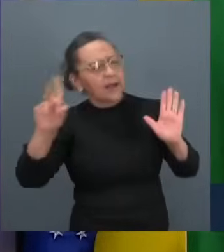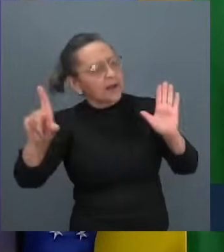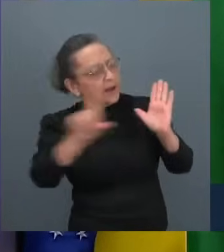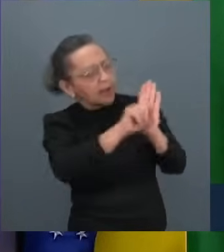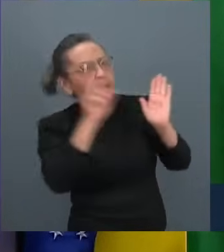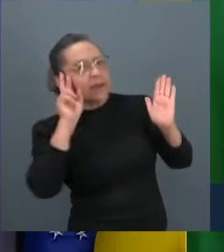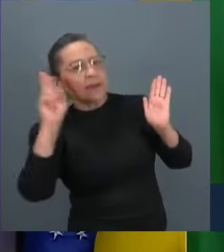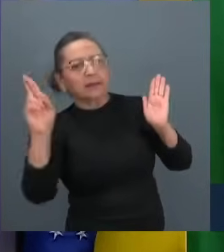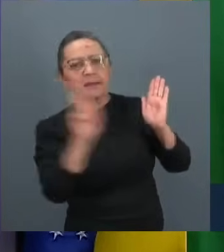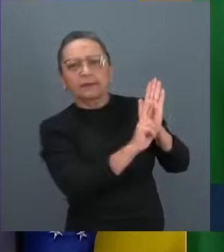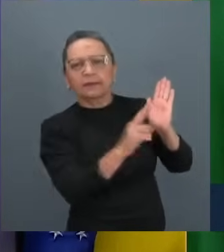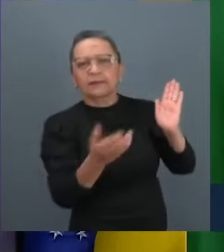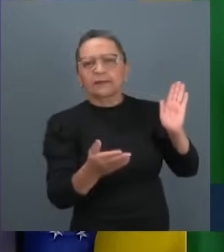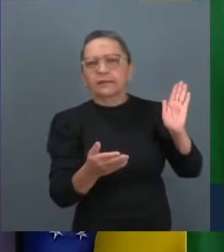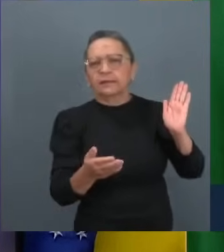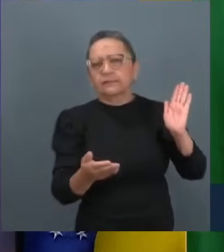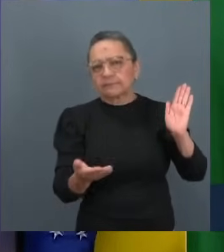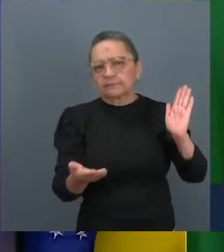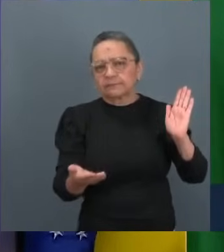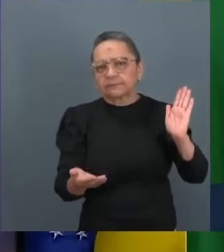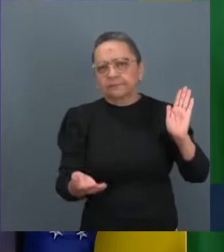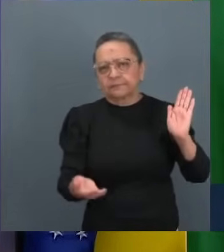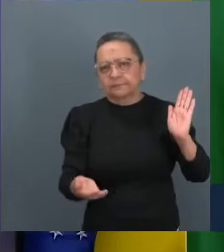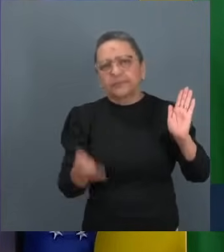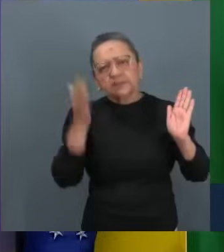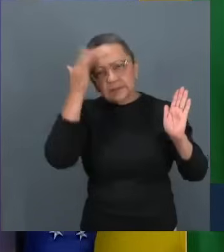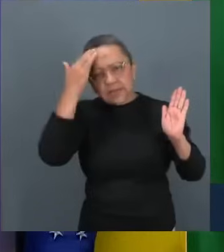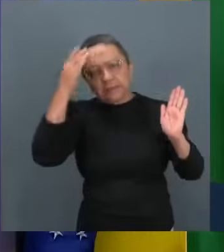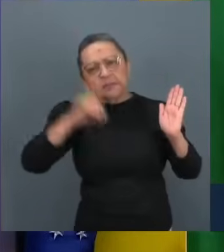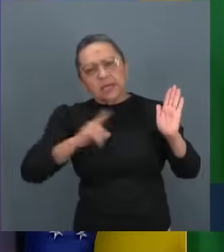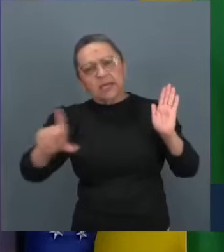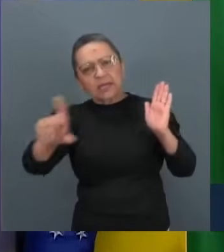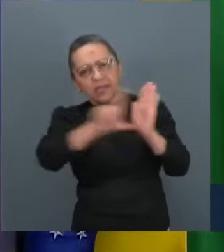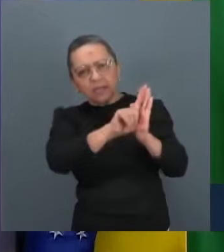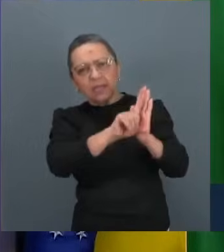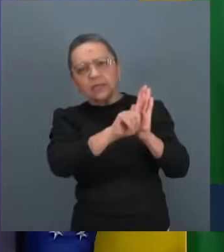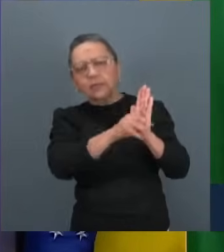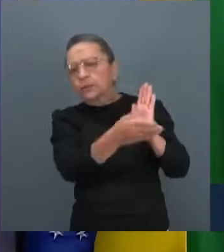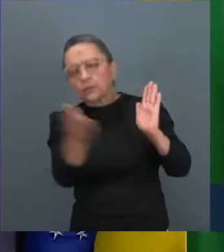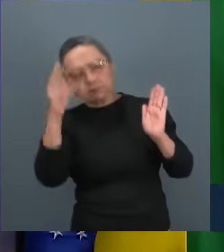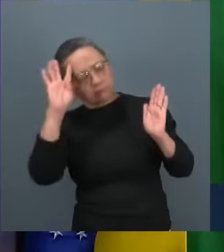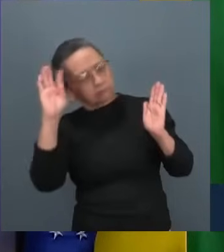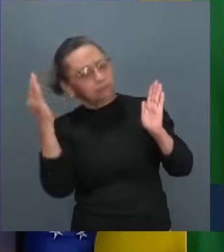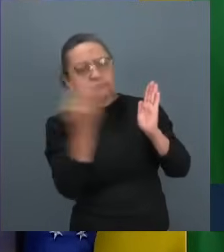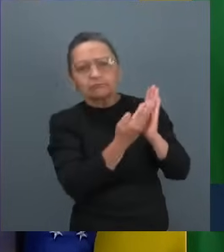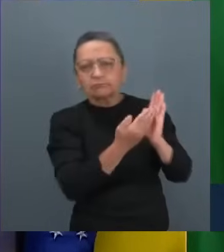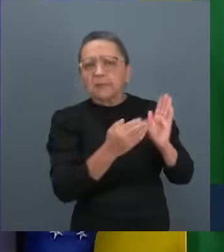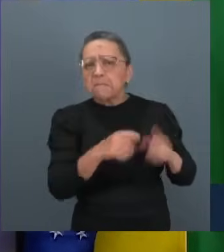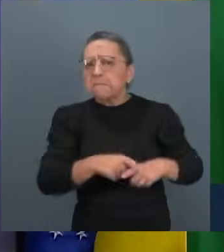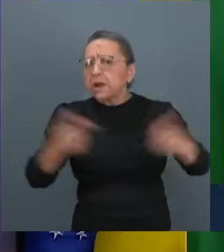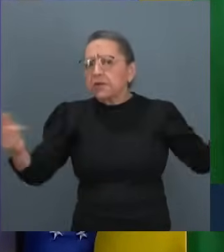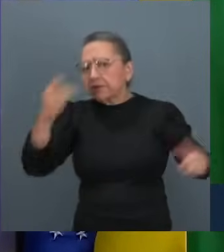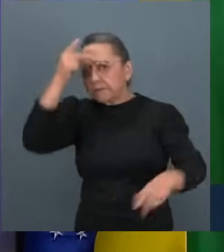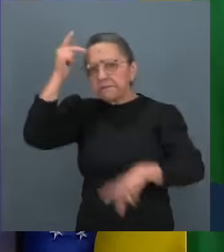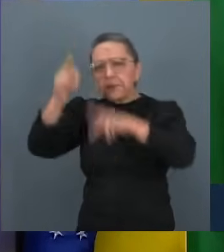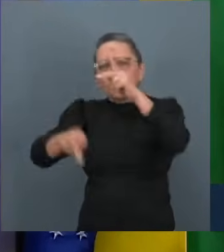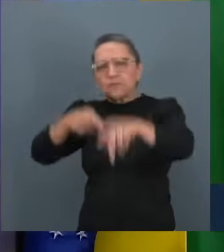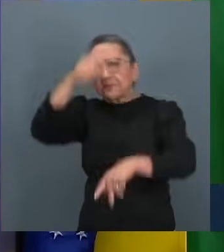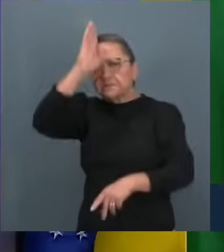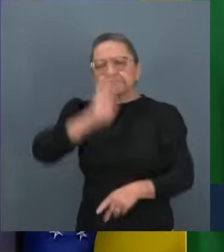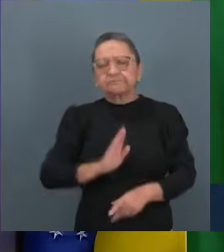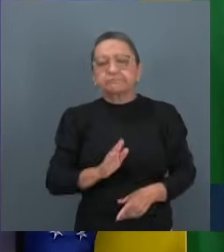né? Que respeitam as leis do país, que são íntegras, a maioria dos brasileiros, e